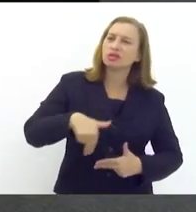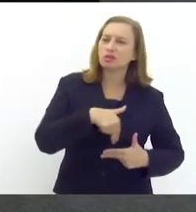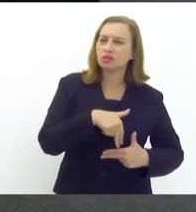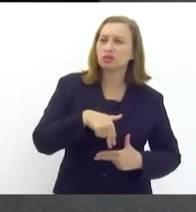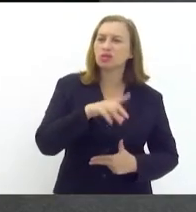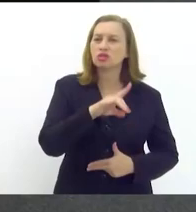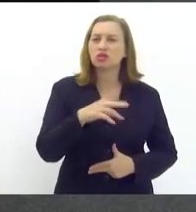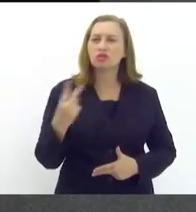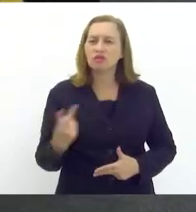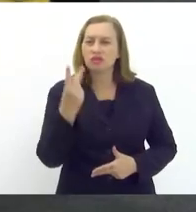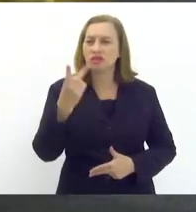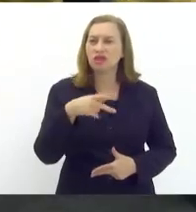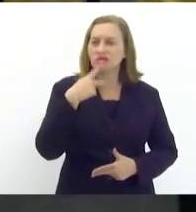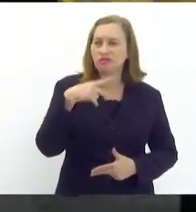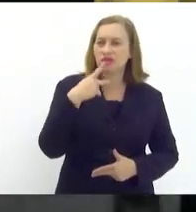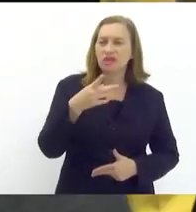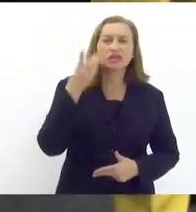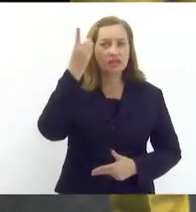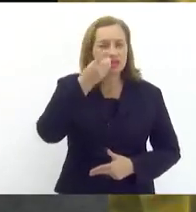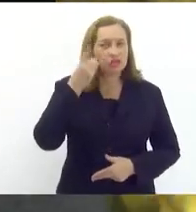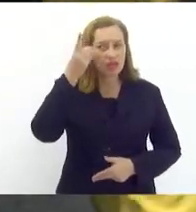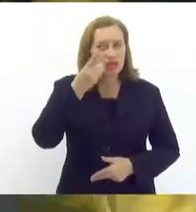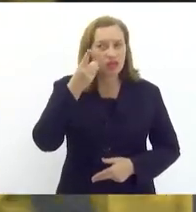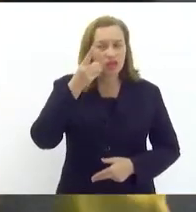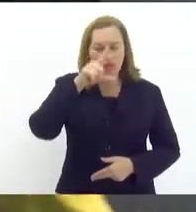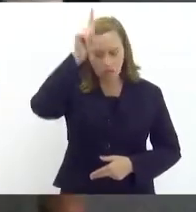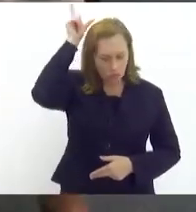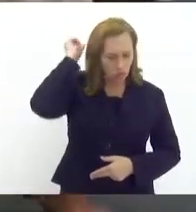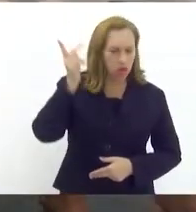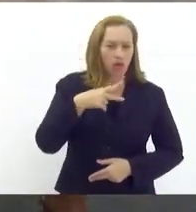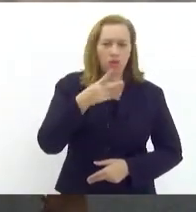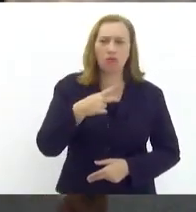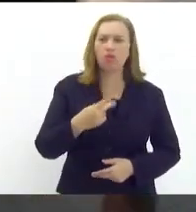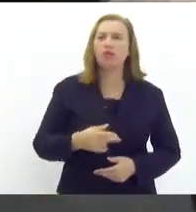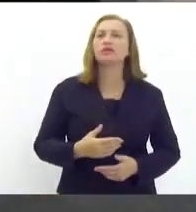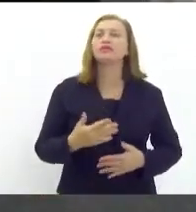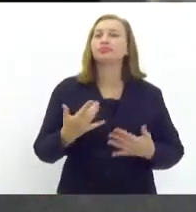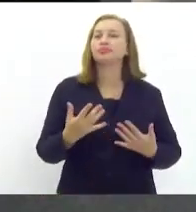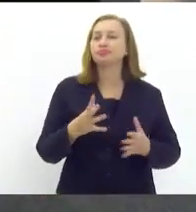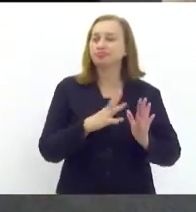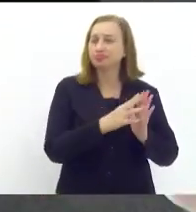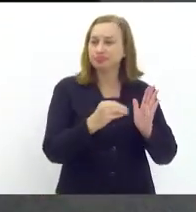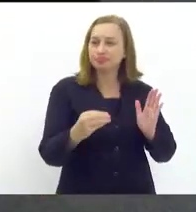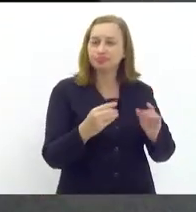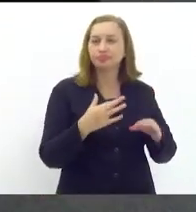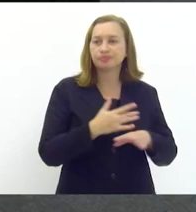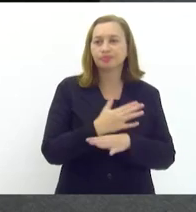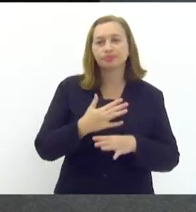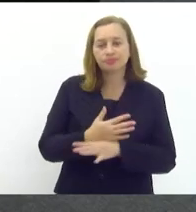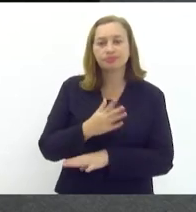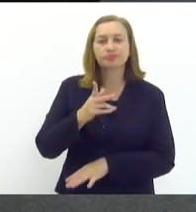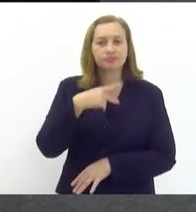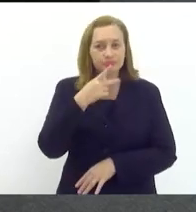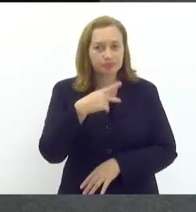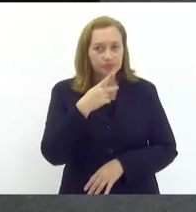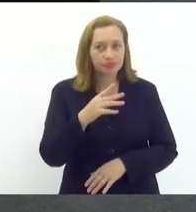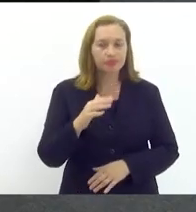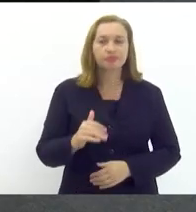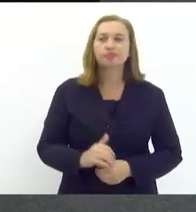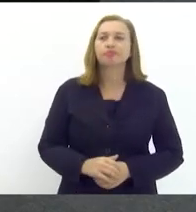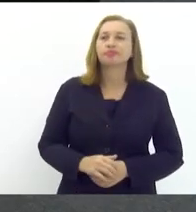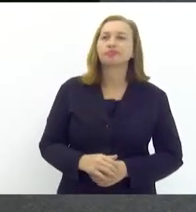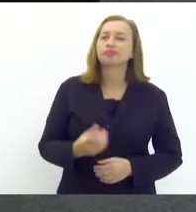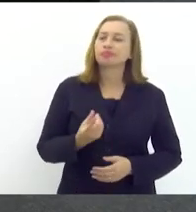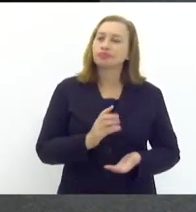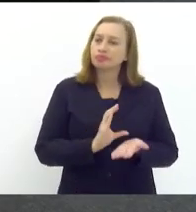só valorizar fala do deputado Luiz Paulo e dizer pegando exemplo da minha cidade como vossa excelência disse o orçamento para o ano que vem